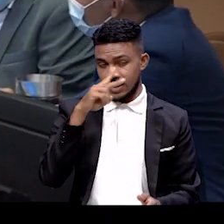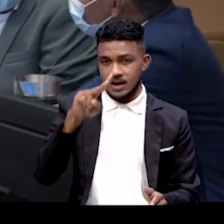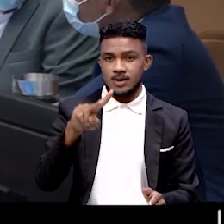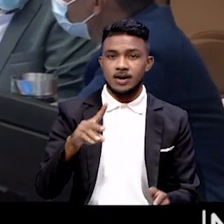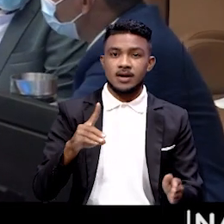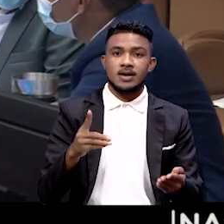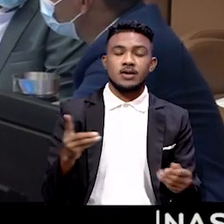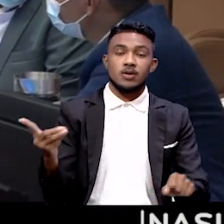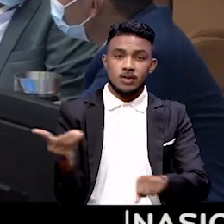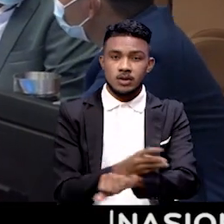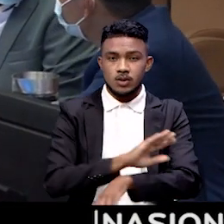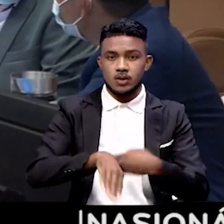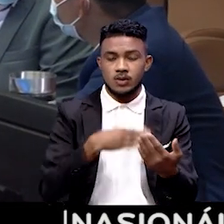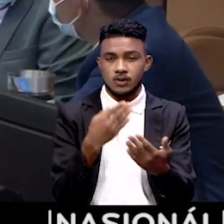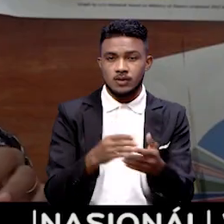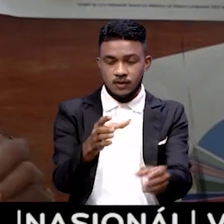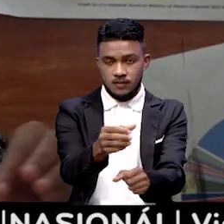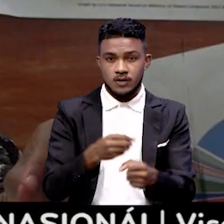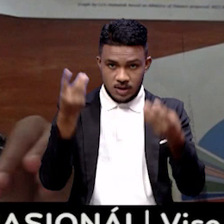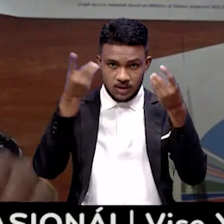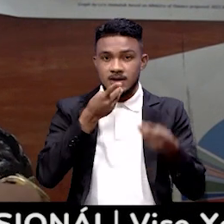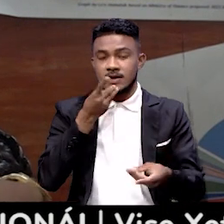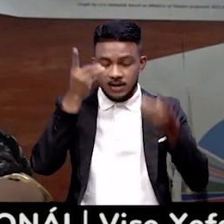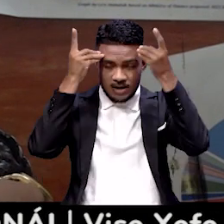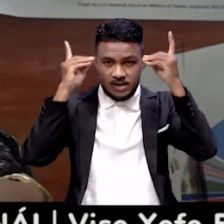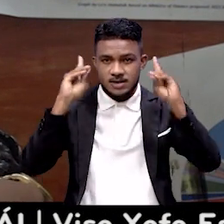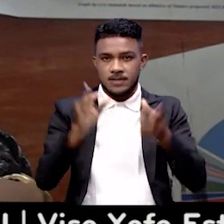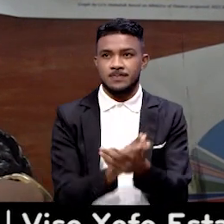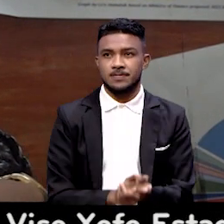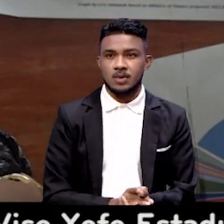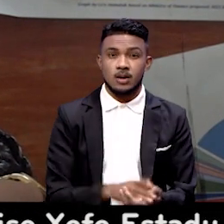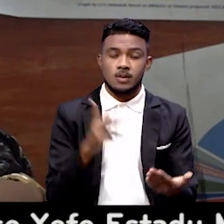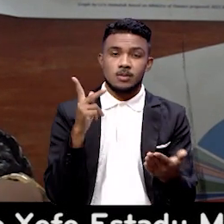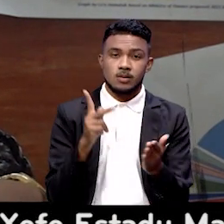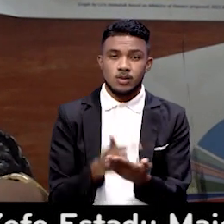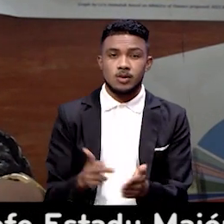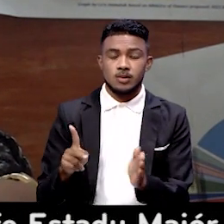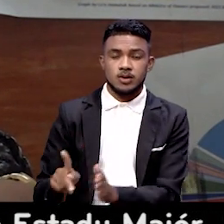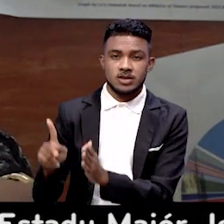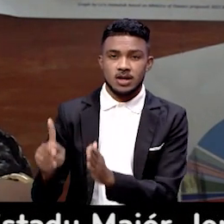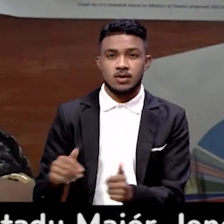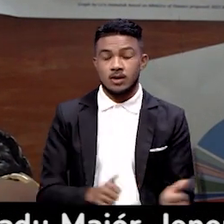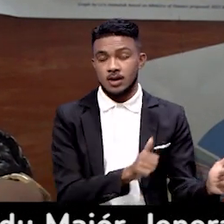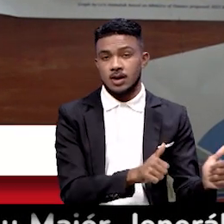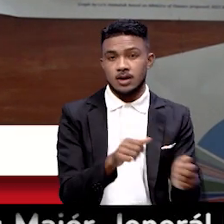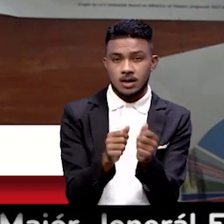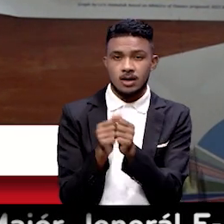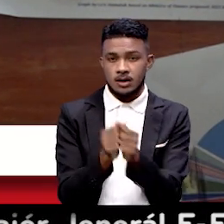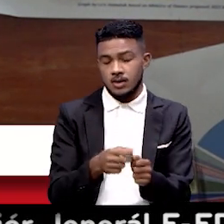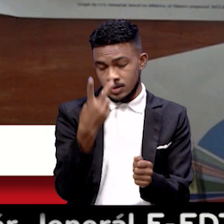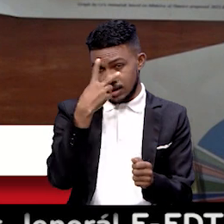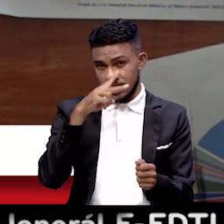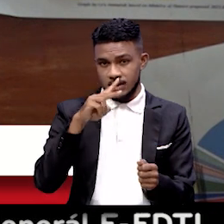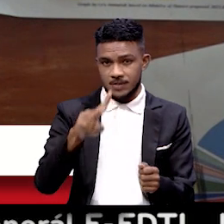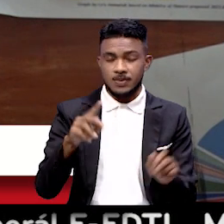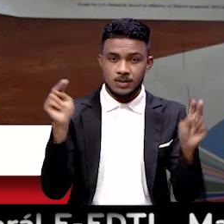documento roto antes foti decisão. Ia proposta na ba, tuir lá hamutu katak, ida ne precisa ia